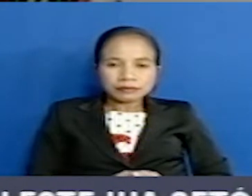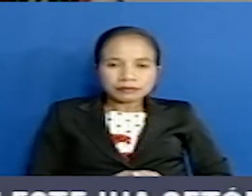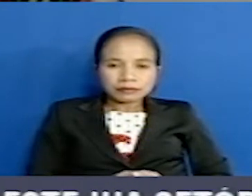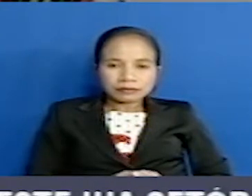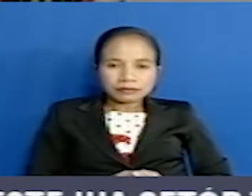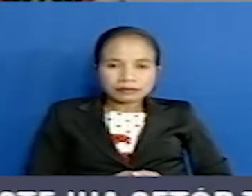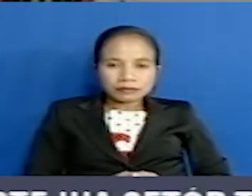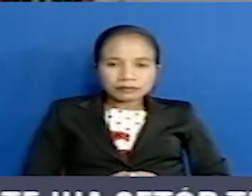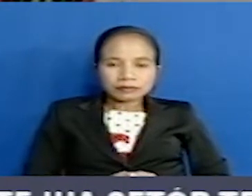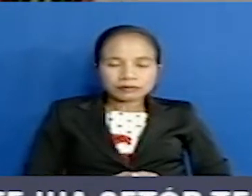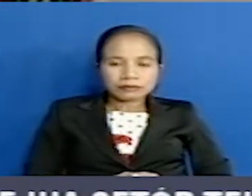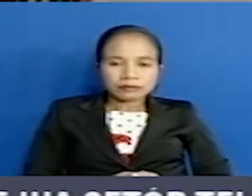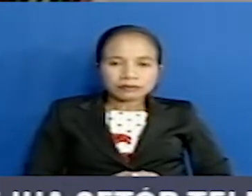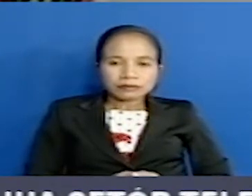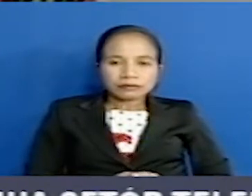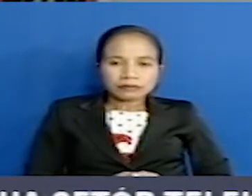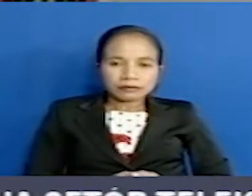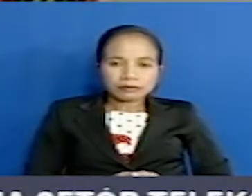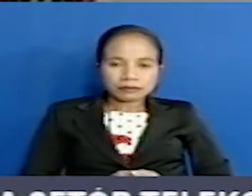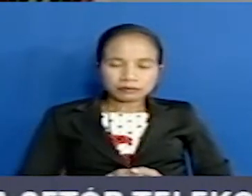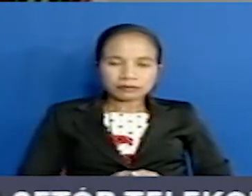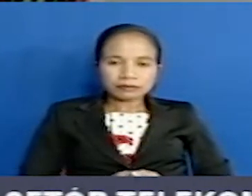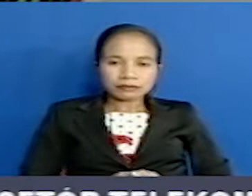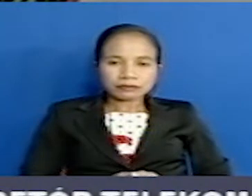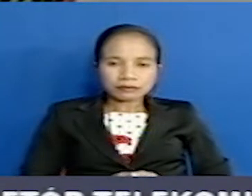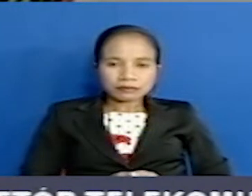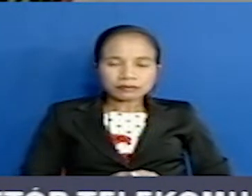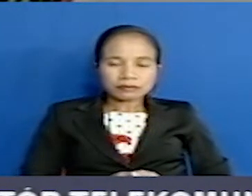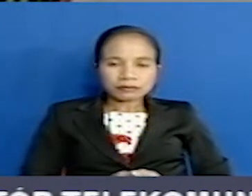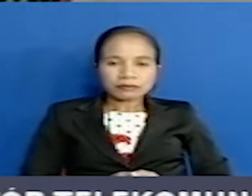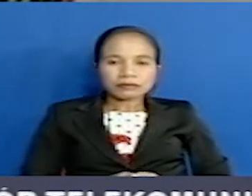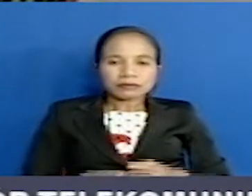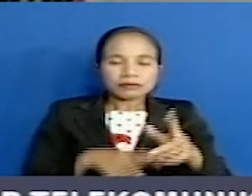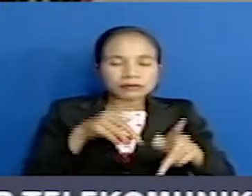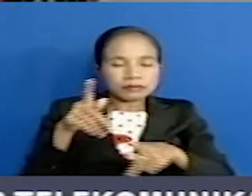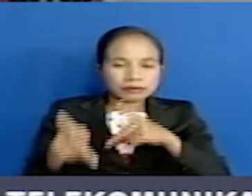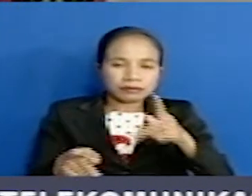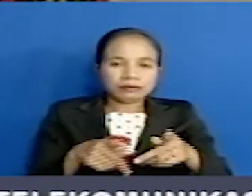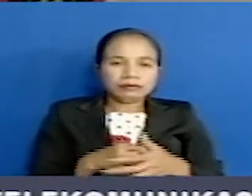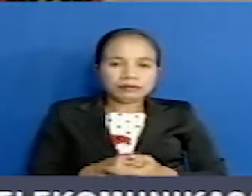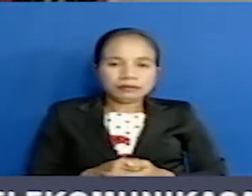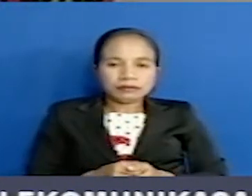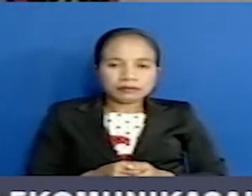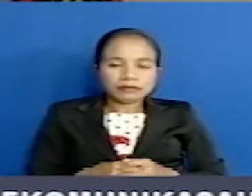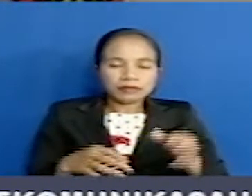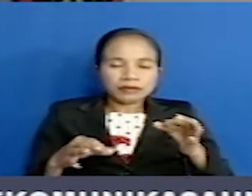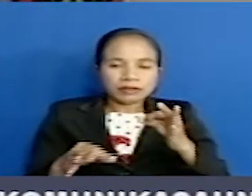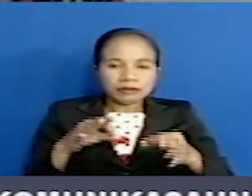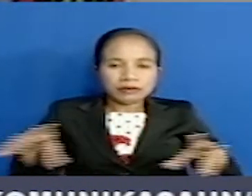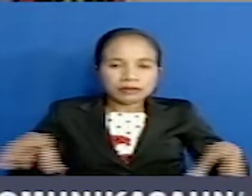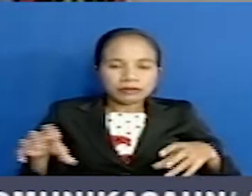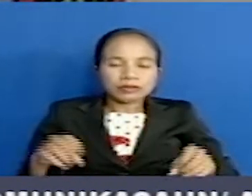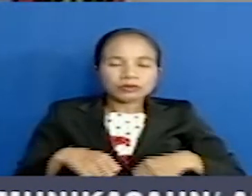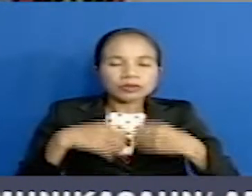nene, valor bosi ia sociedade. Enquanto que serviço ma fase, ma